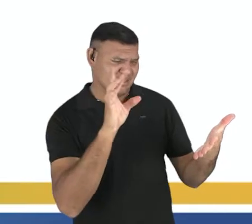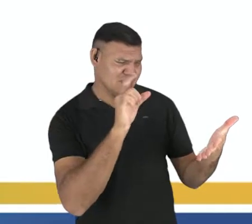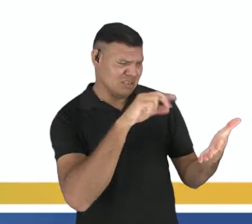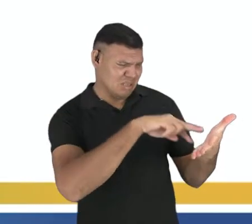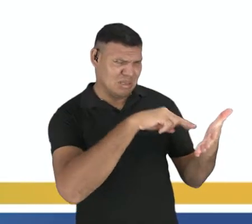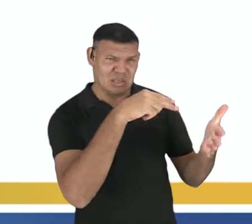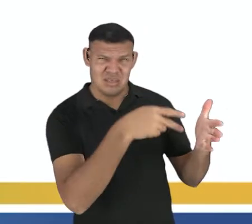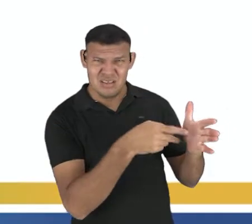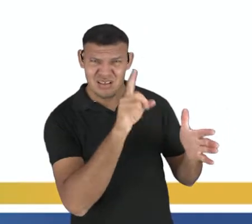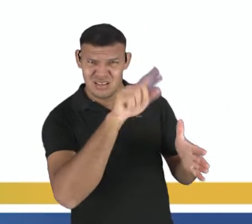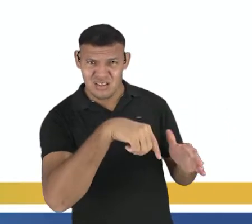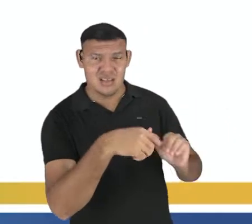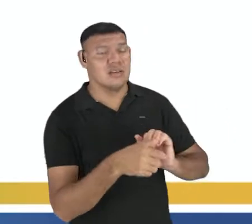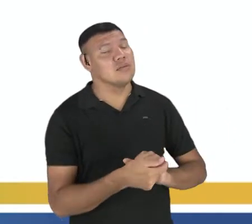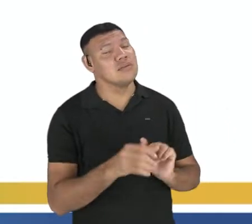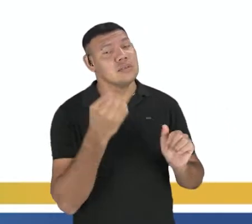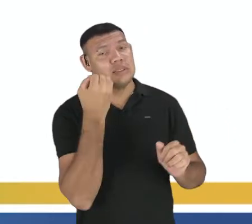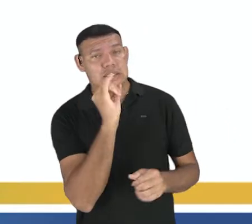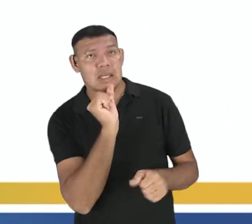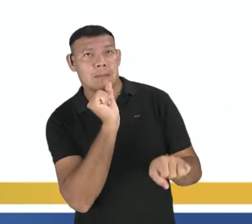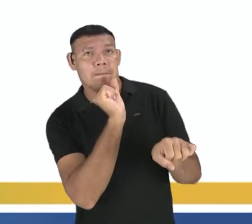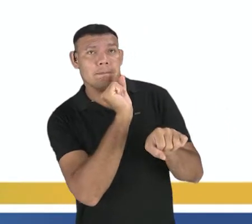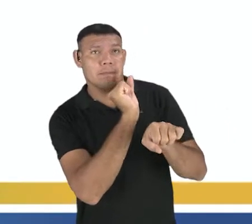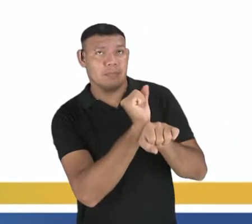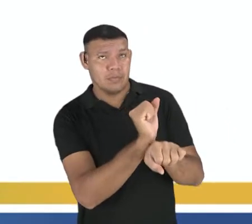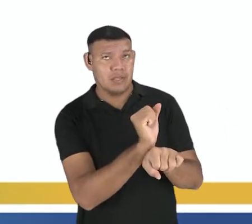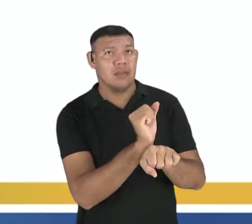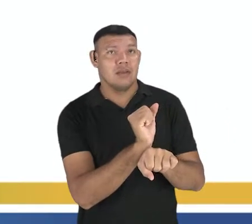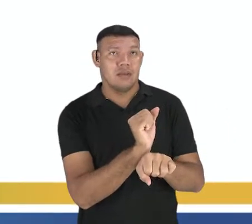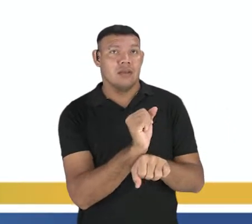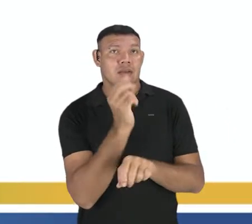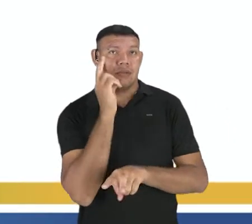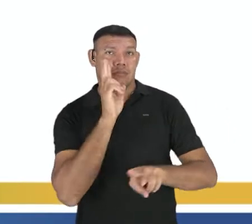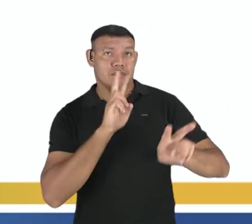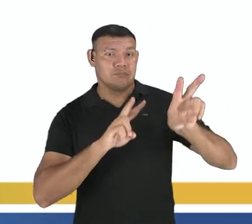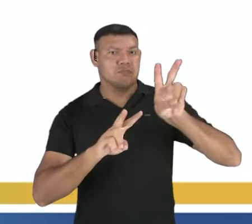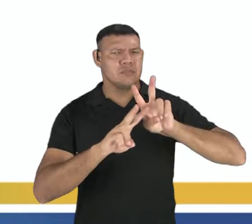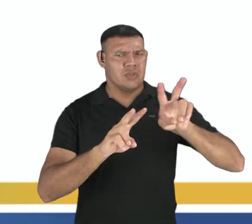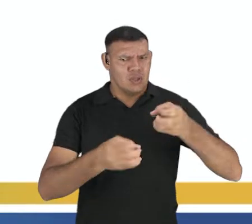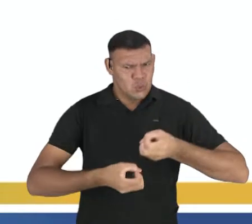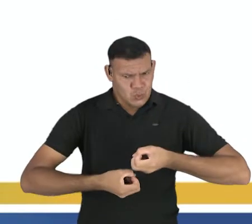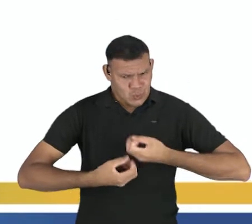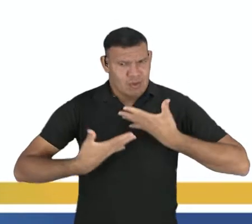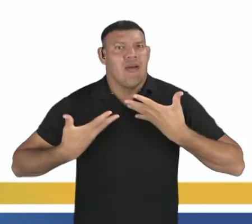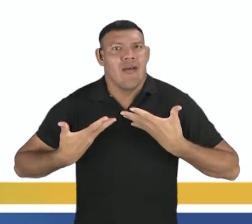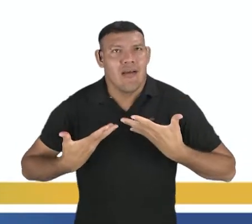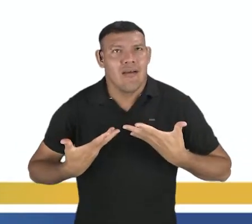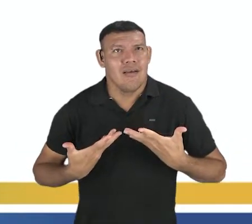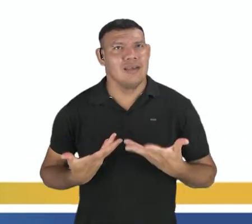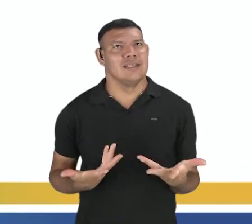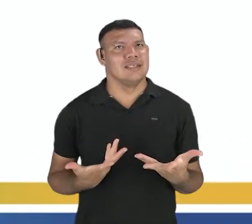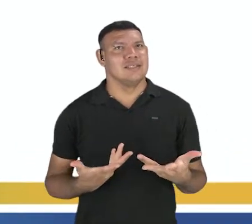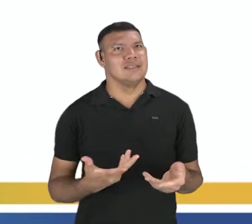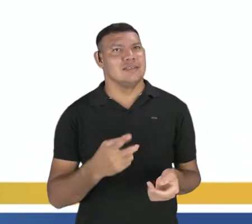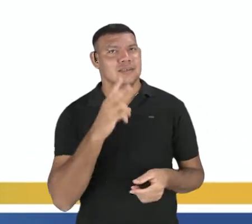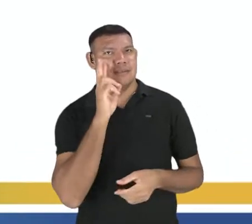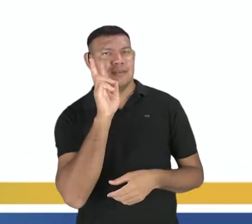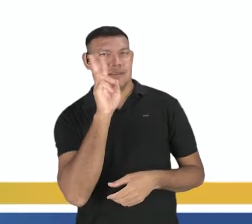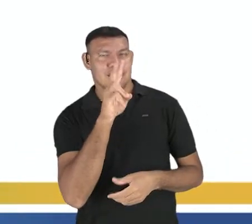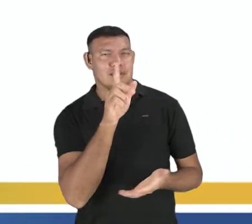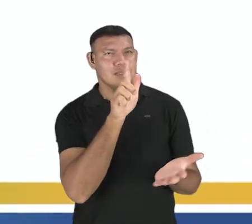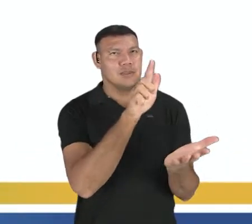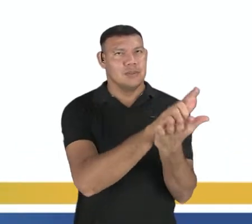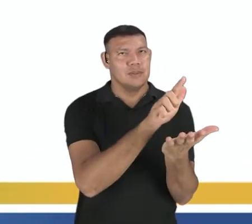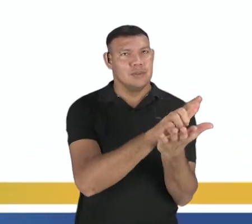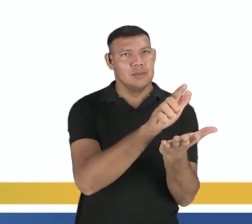palavra. Quem quiser parar para ver pode até se surpreender. Vai ler nas folhas do chão se